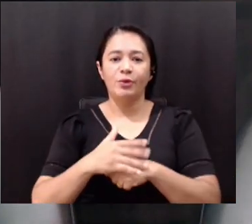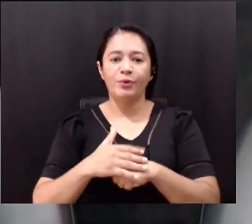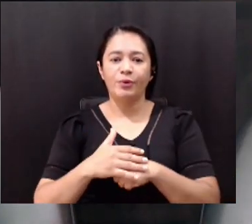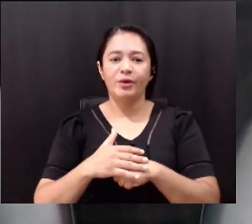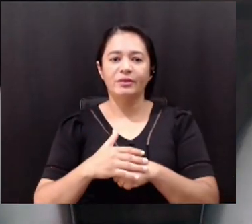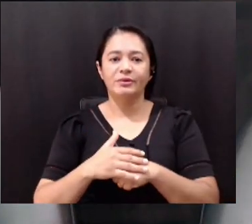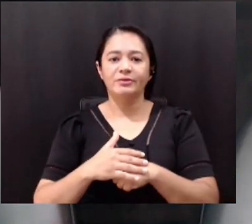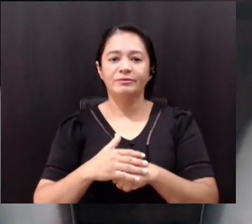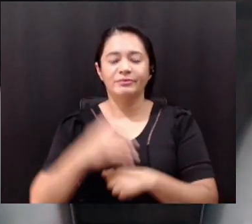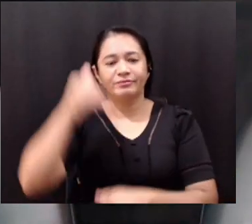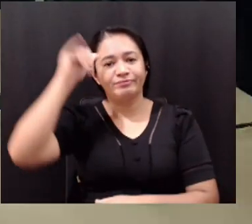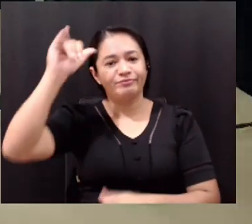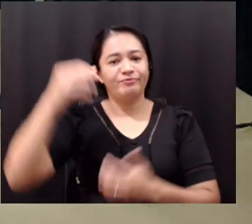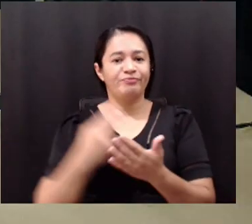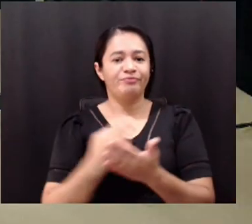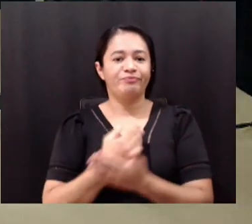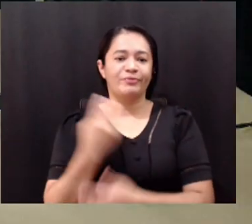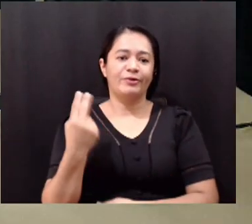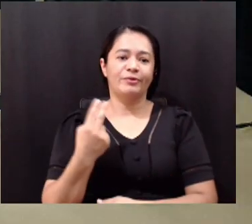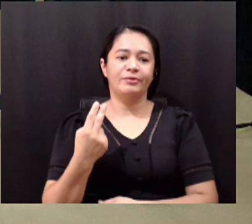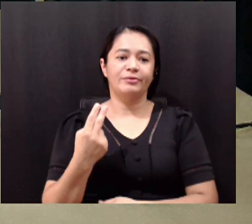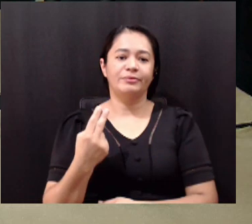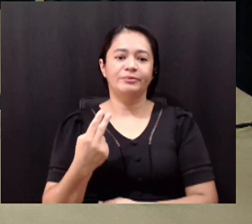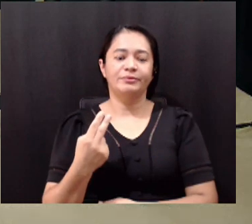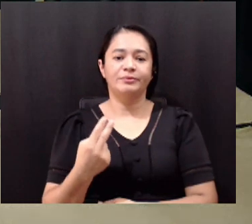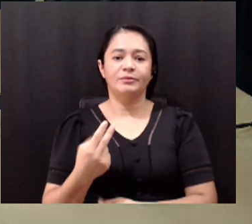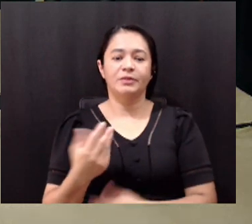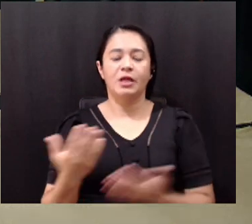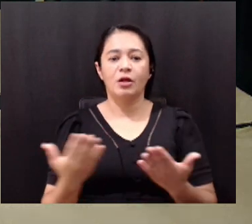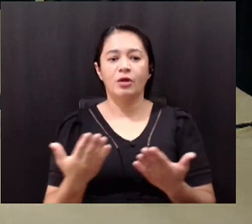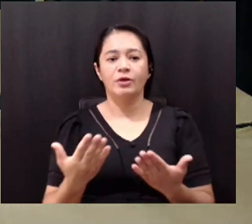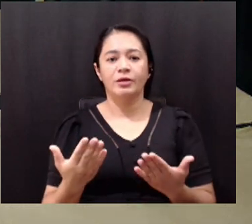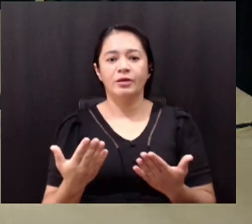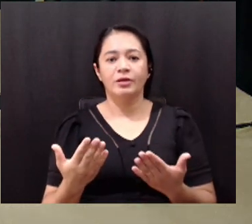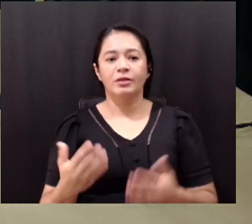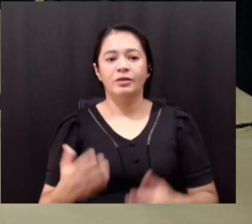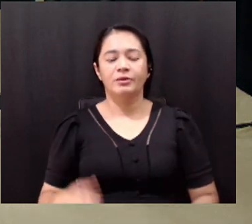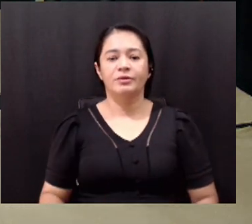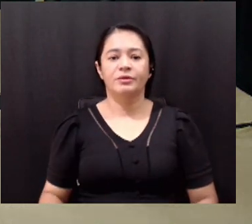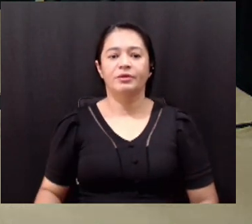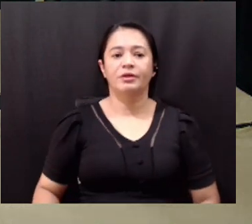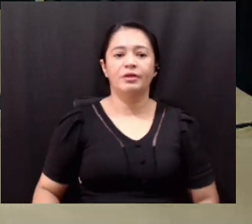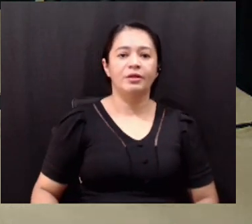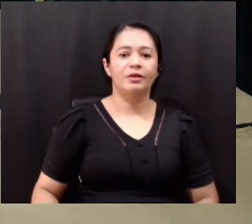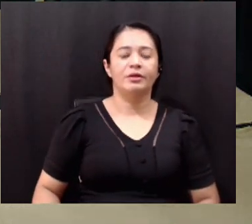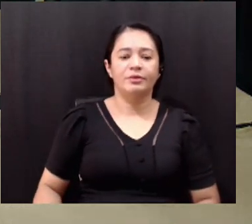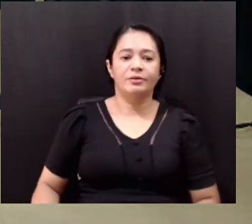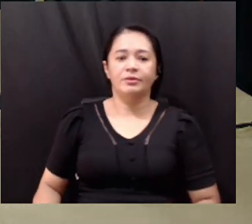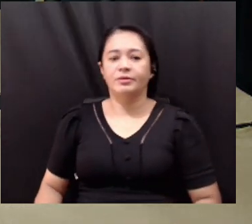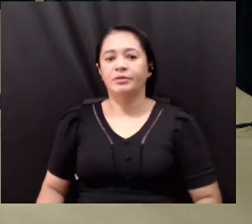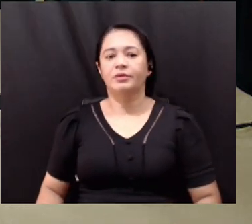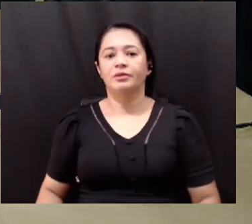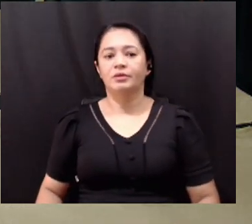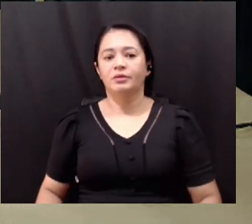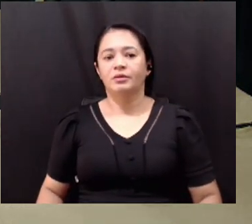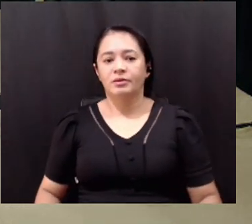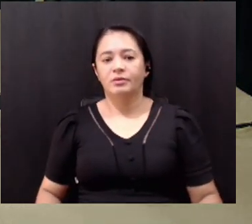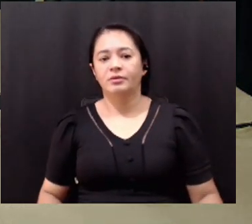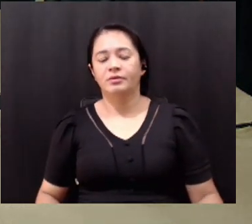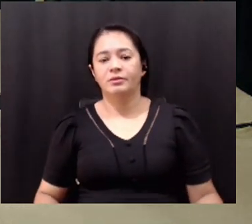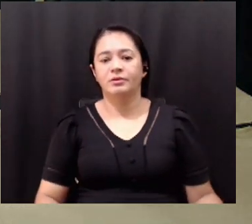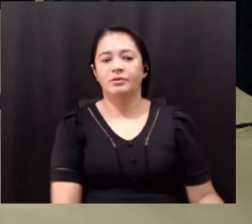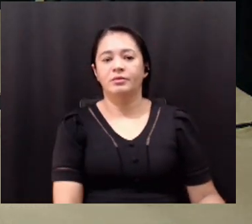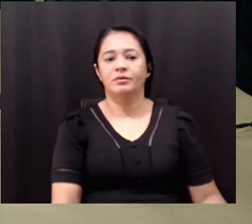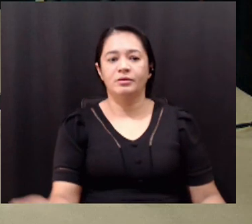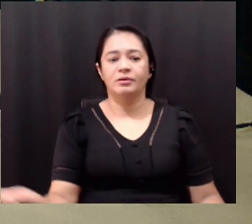né? Exatamente. Agora, doutora Adriana, eu vi que você pontuou, a Ana Paula falou com uma pessoa que já está afastada,